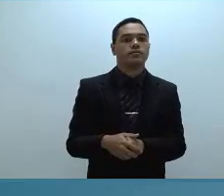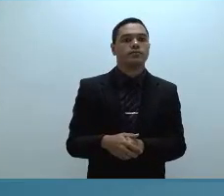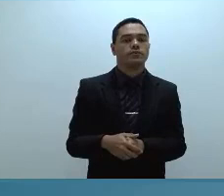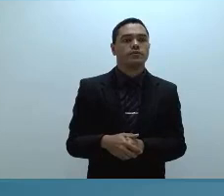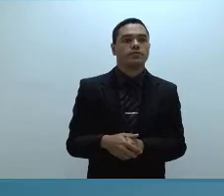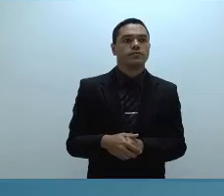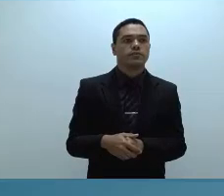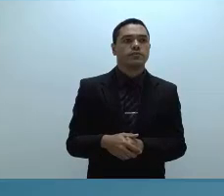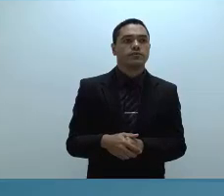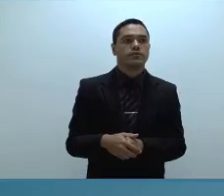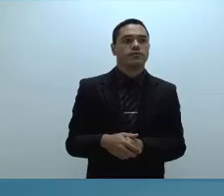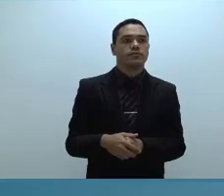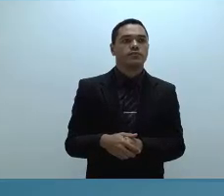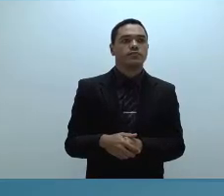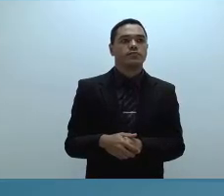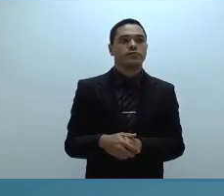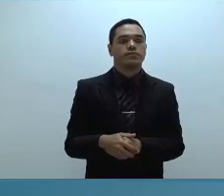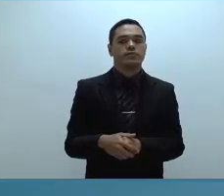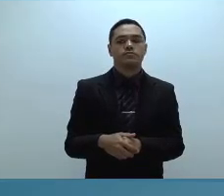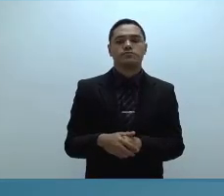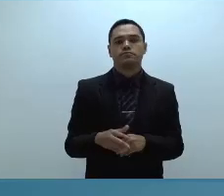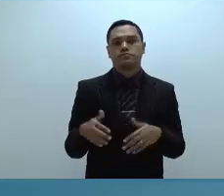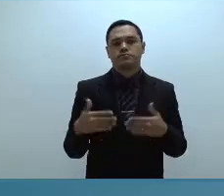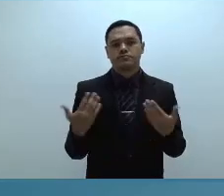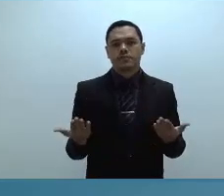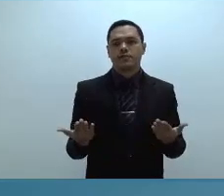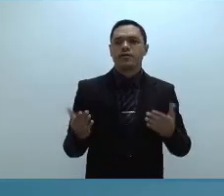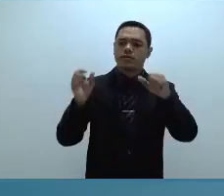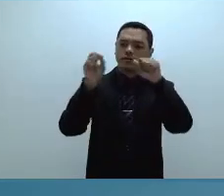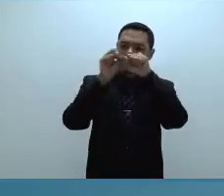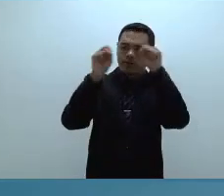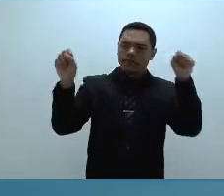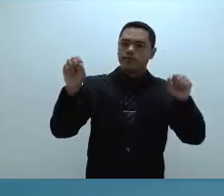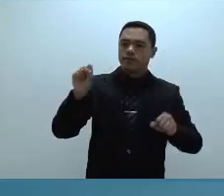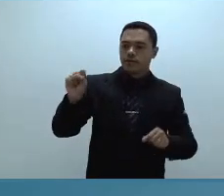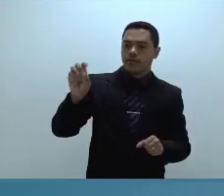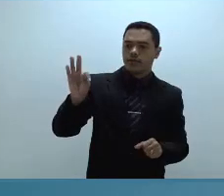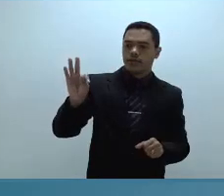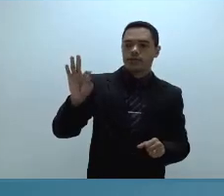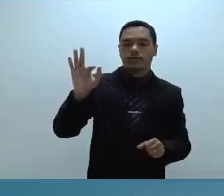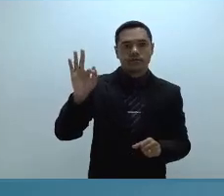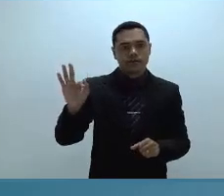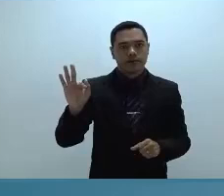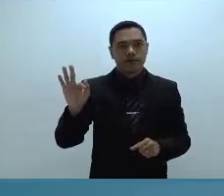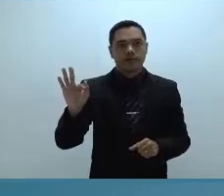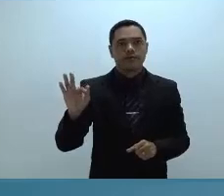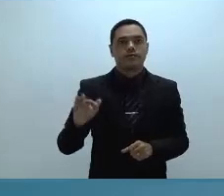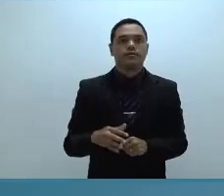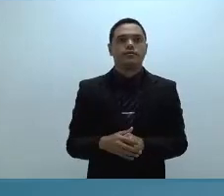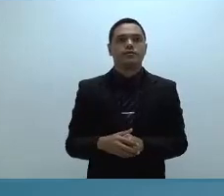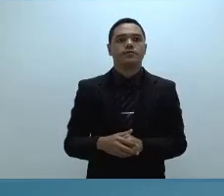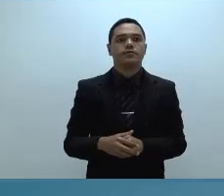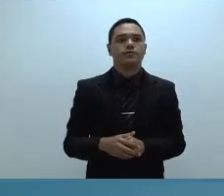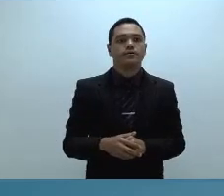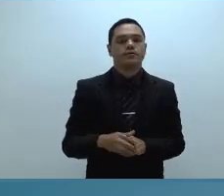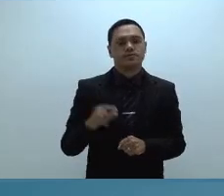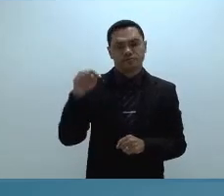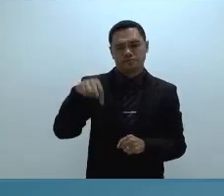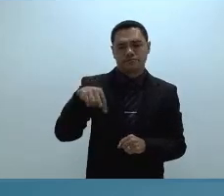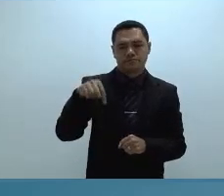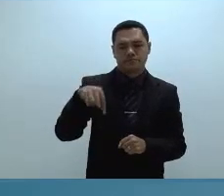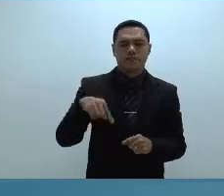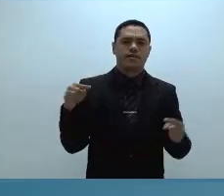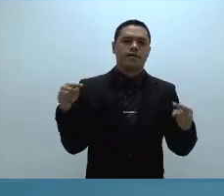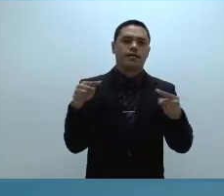nas remoçosas decisões do Superior Tribunal de Justiça, neste caso específico, senador